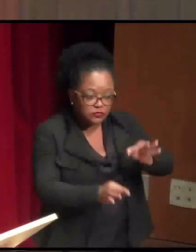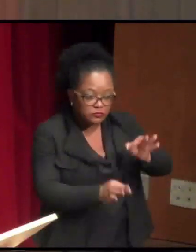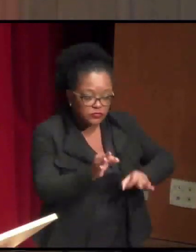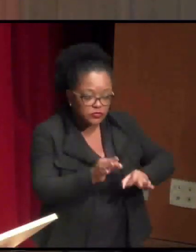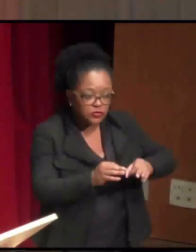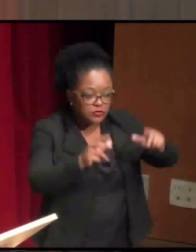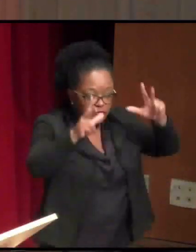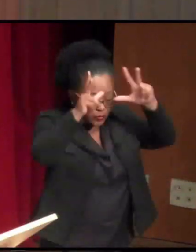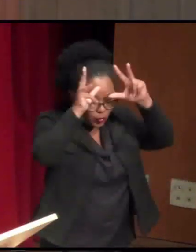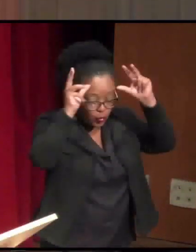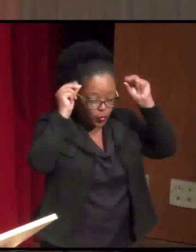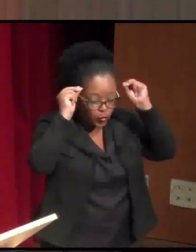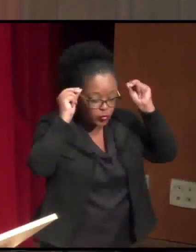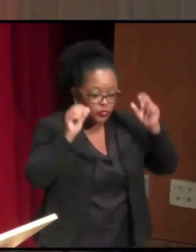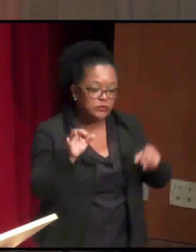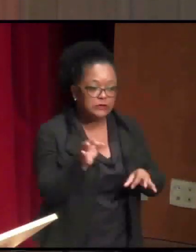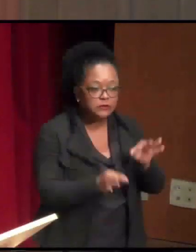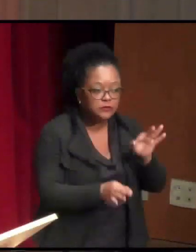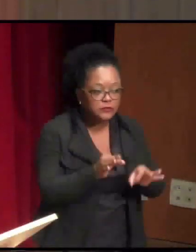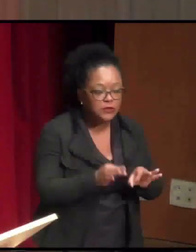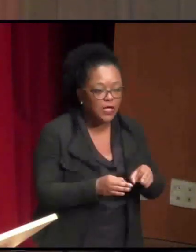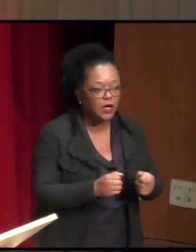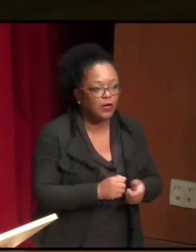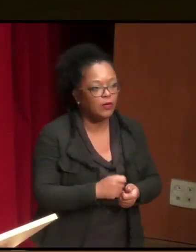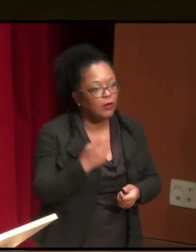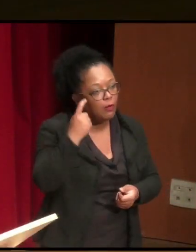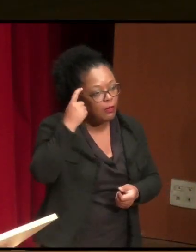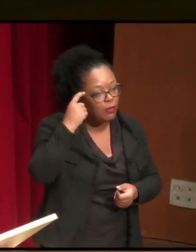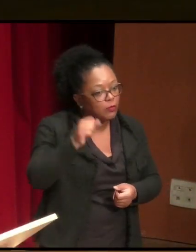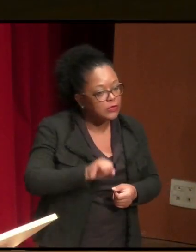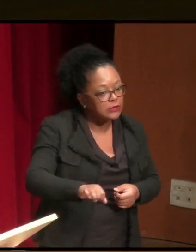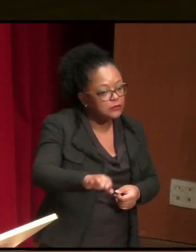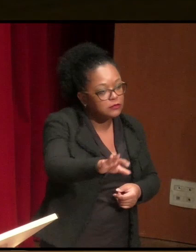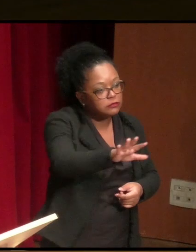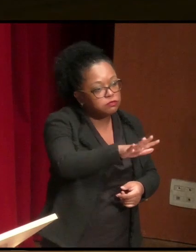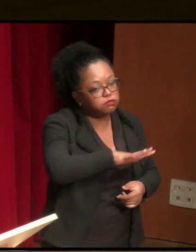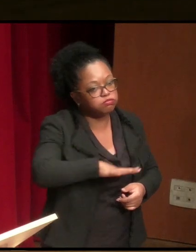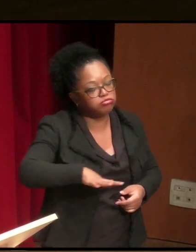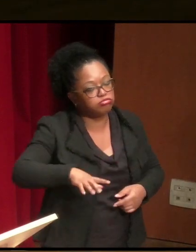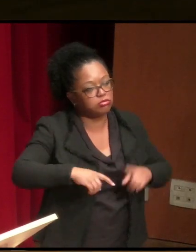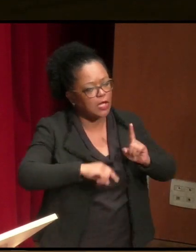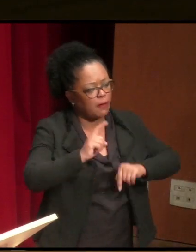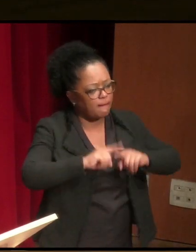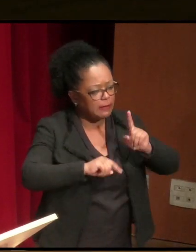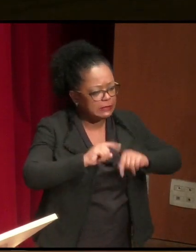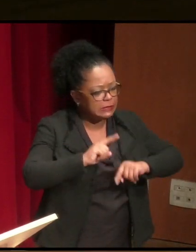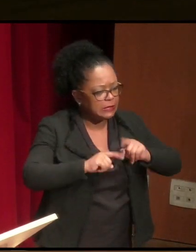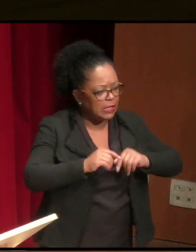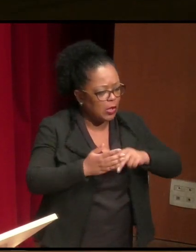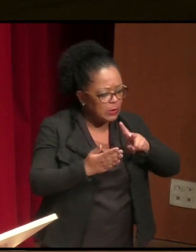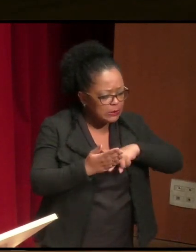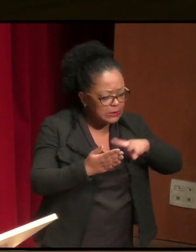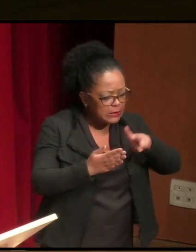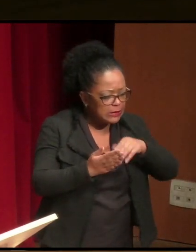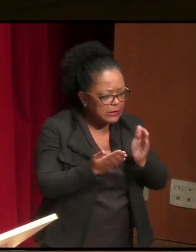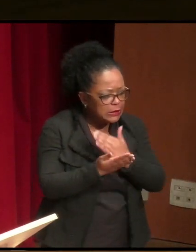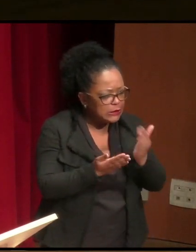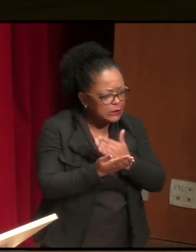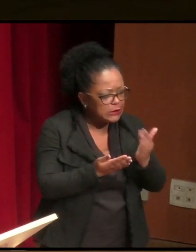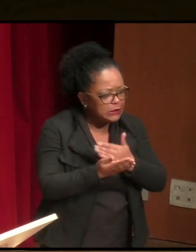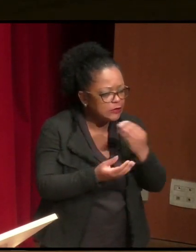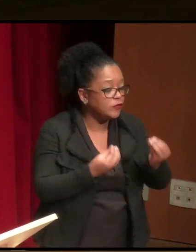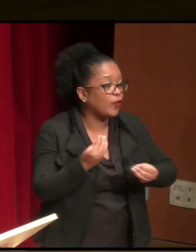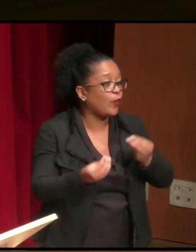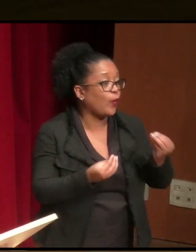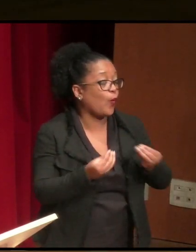vida, porque se você pensar no universo de material que a gente precisa ler, como é que é o acesso do Braille no